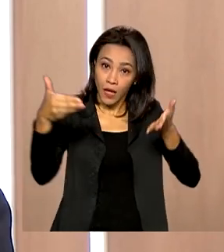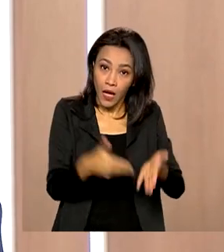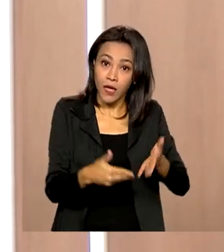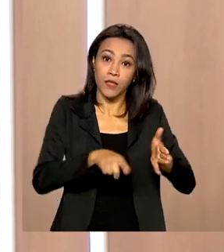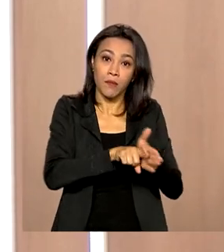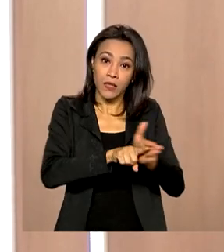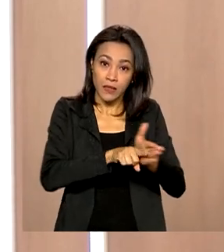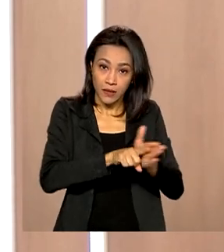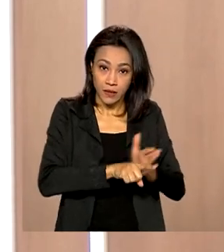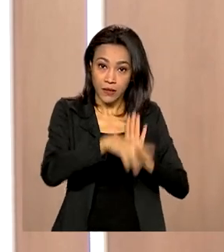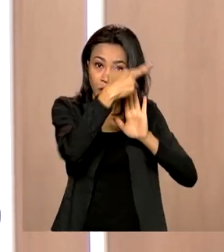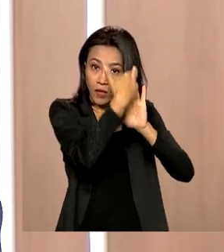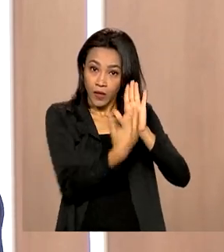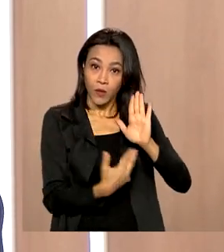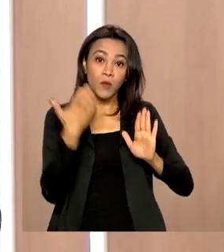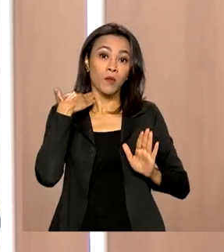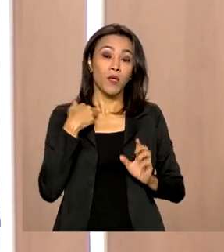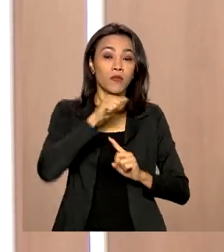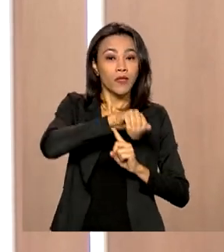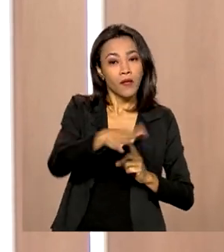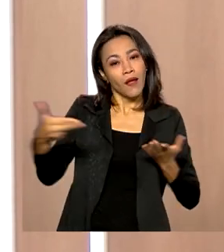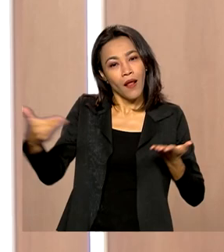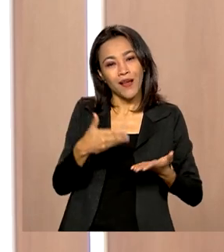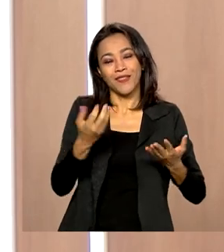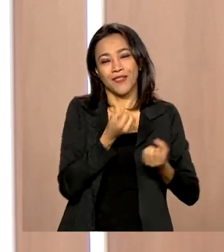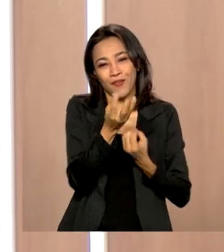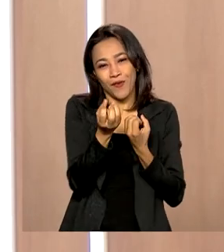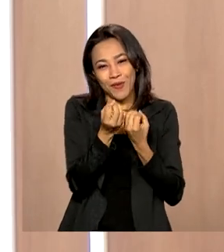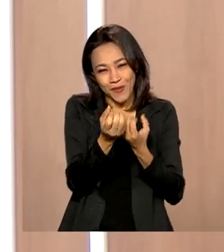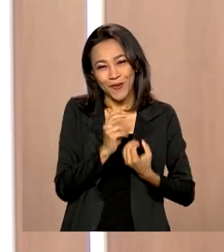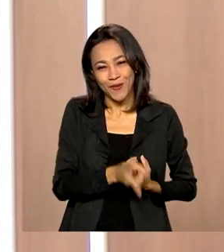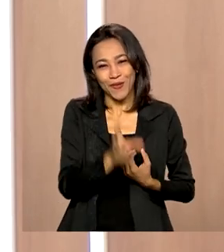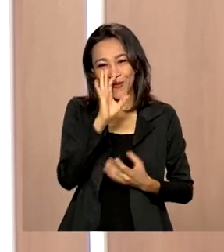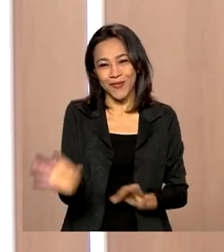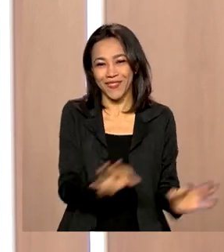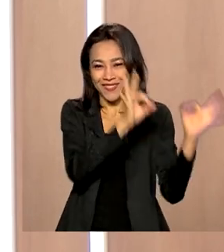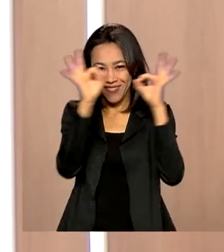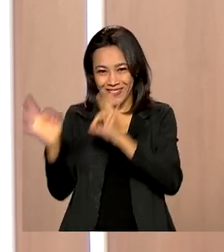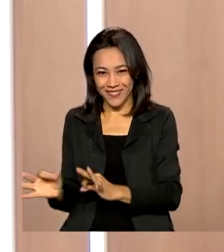Central, o Boletim Fox. Essa é a informação que nós temos para você hoje. Continue conosco. Tenha um ótimo dia.